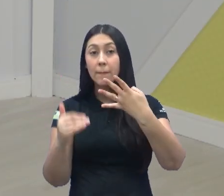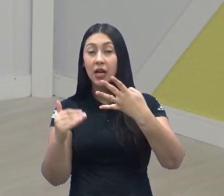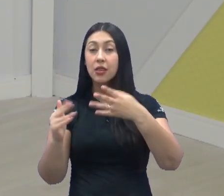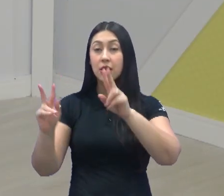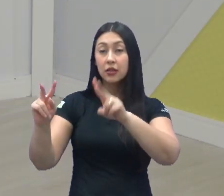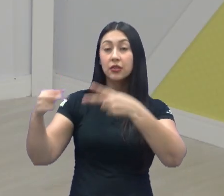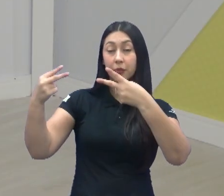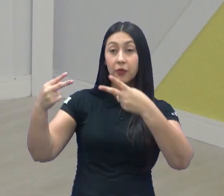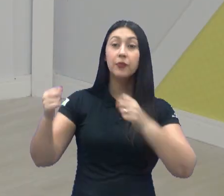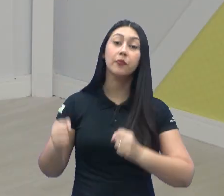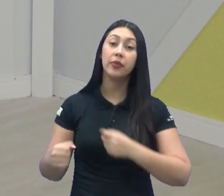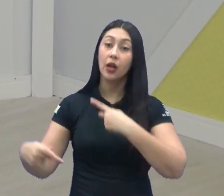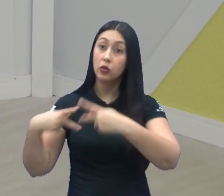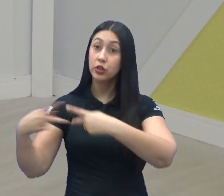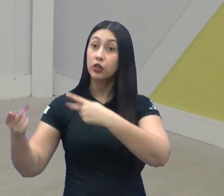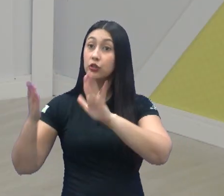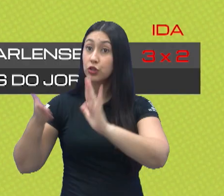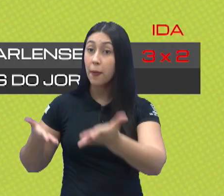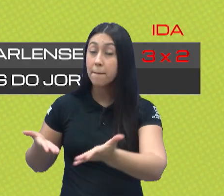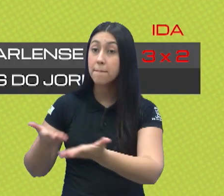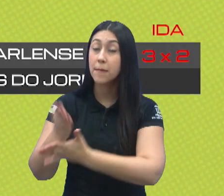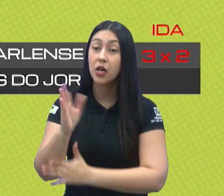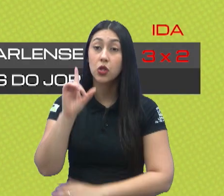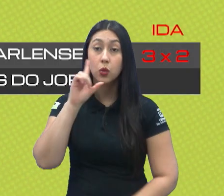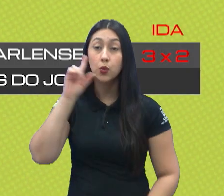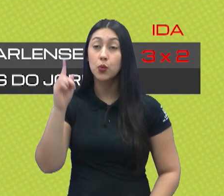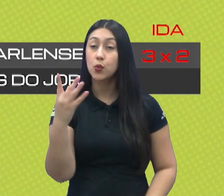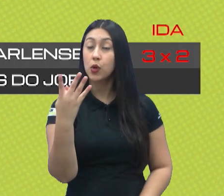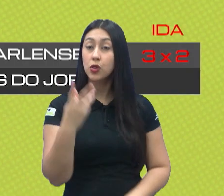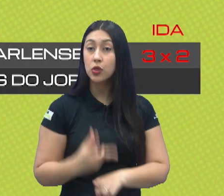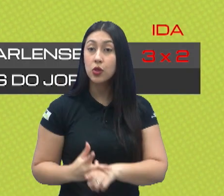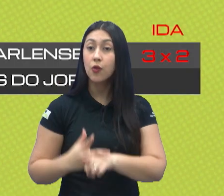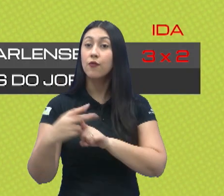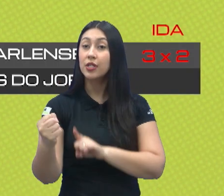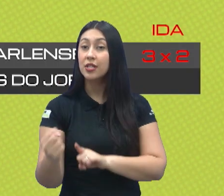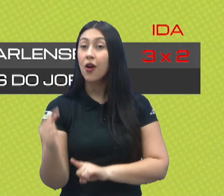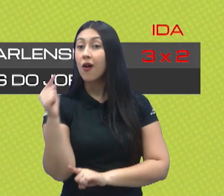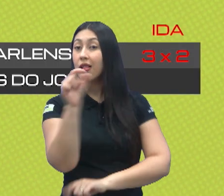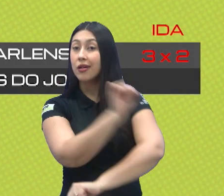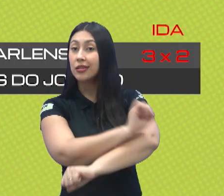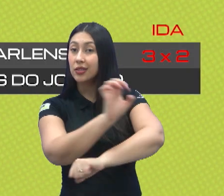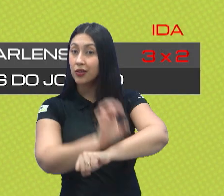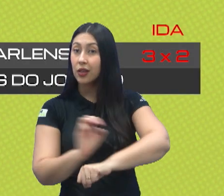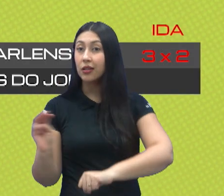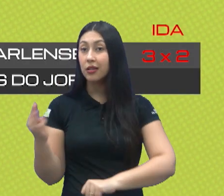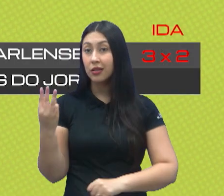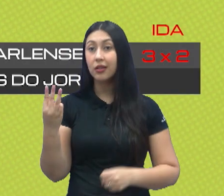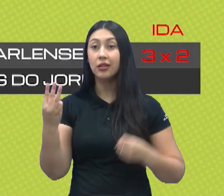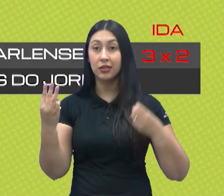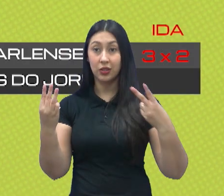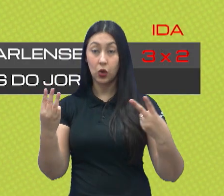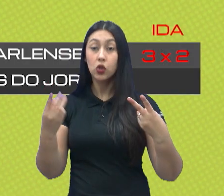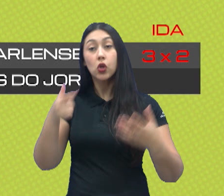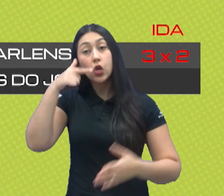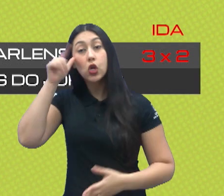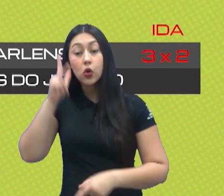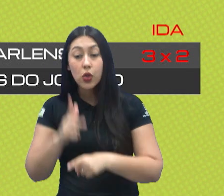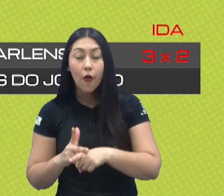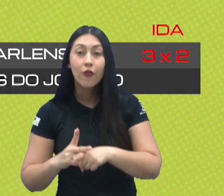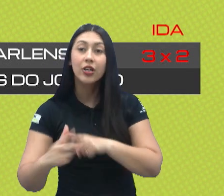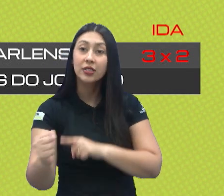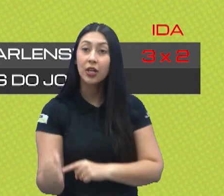gentileza. O São José matou a série, né, no dia 4, venceu lá em São Carlos por 3-2 e ontem venceu por 1-0, sacramentou a